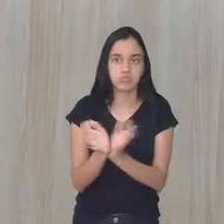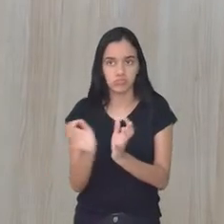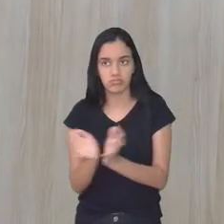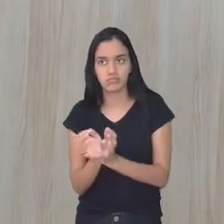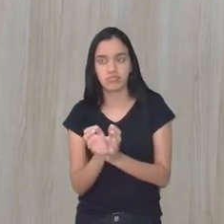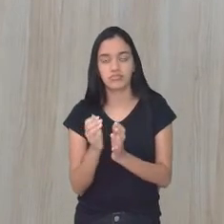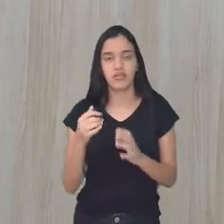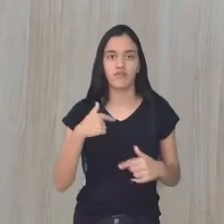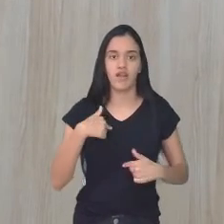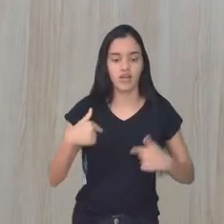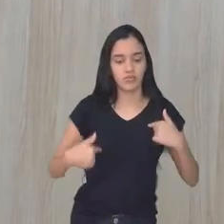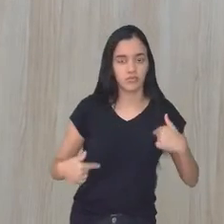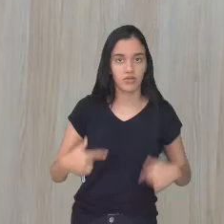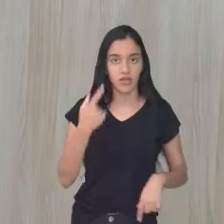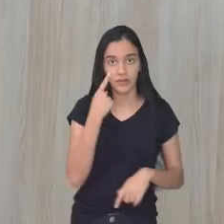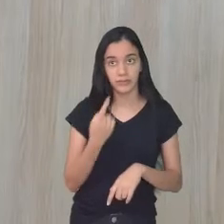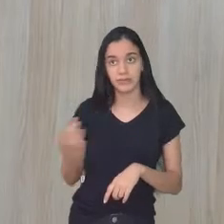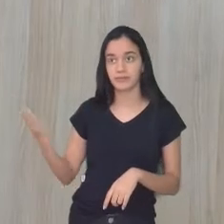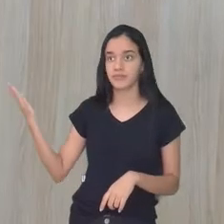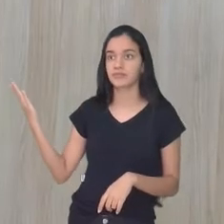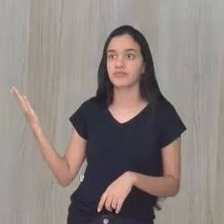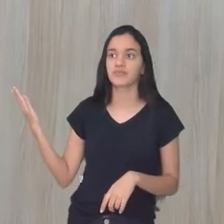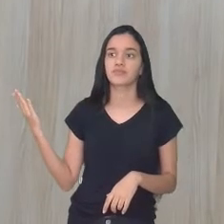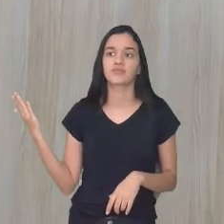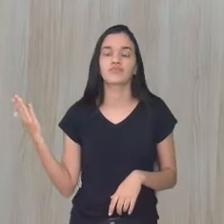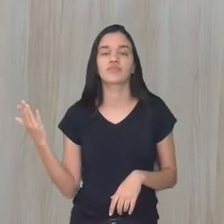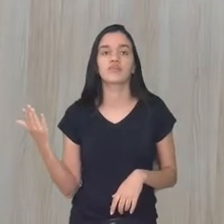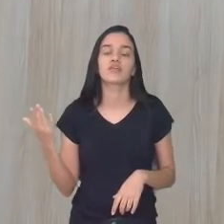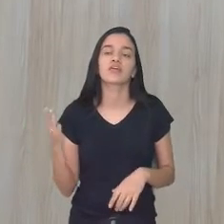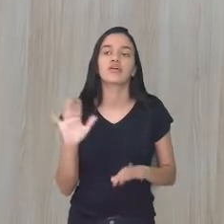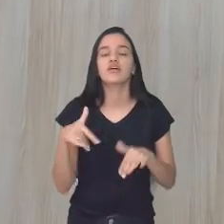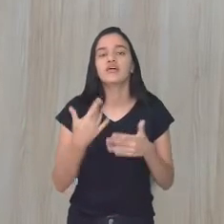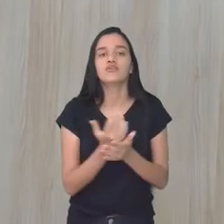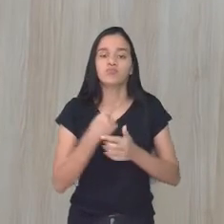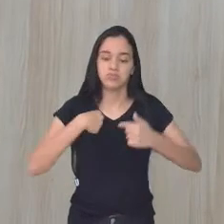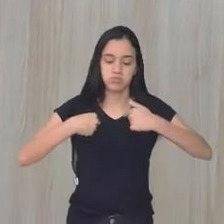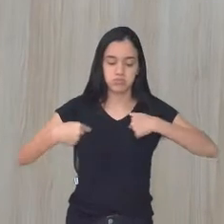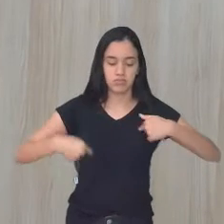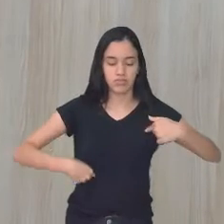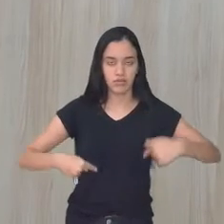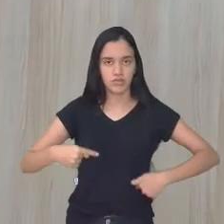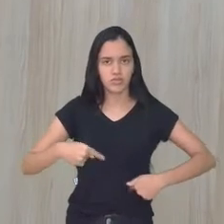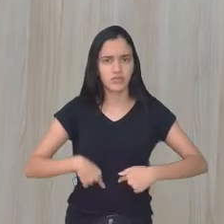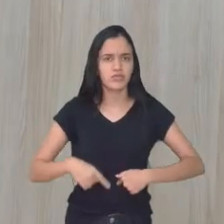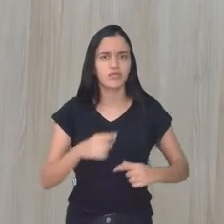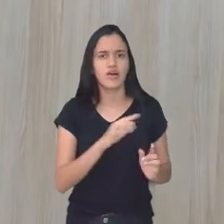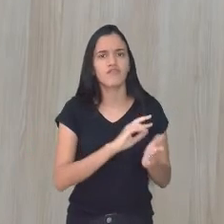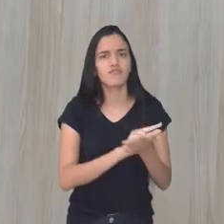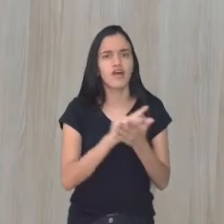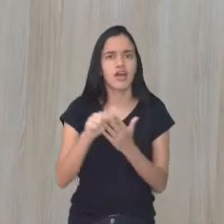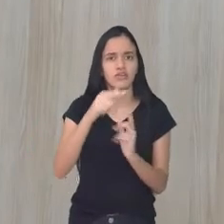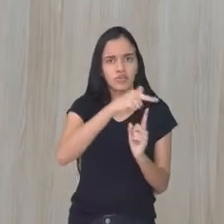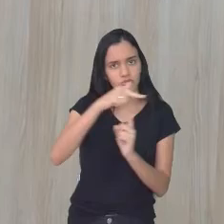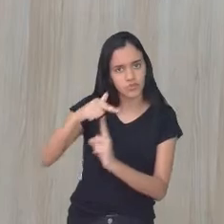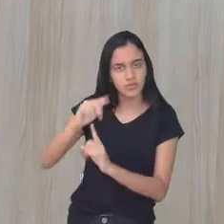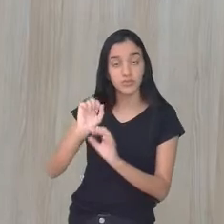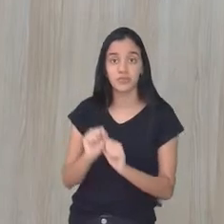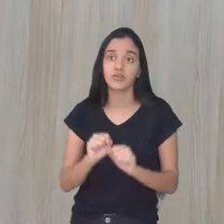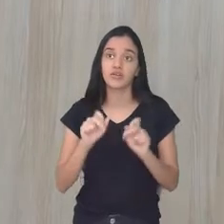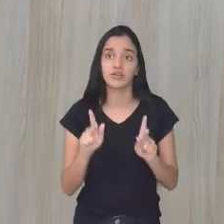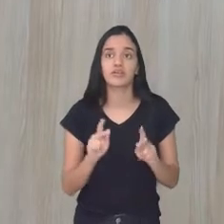esses órgãos que estão aqui em volta. Então, os órgãos são formados por diversos tipos de tecido, ok?